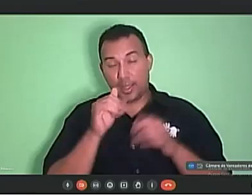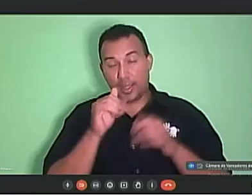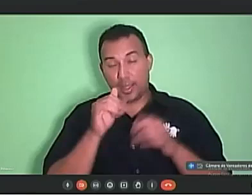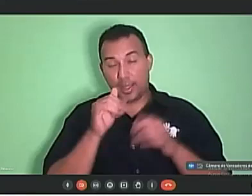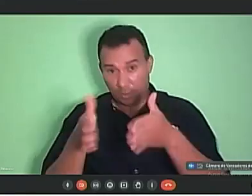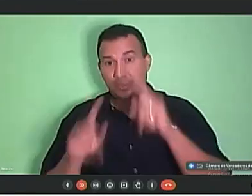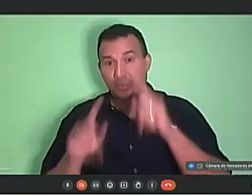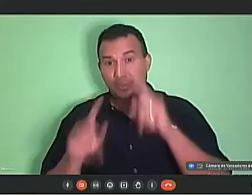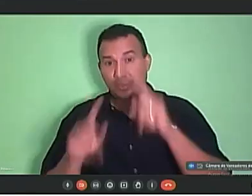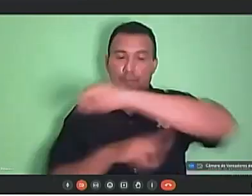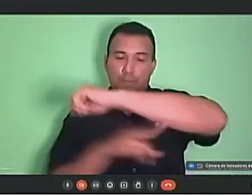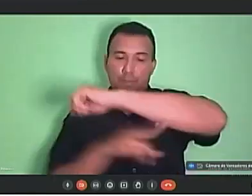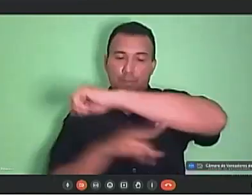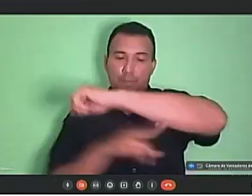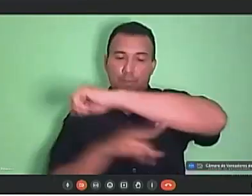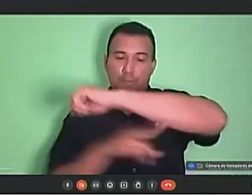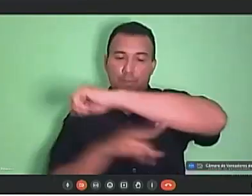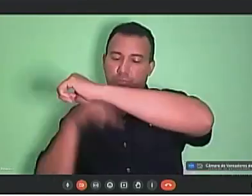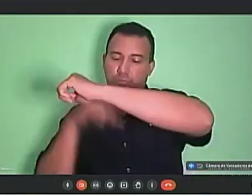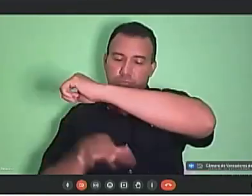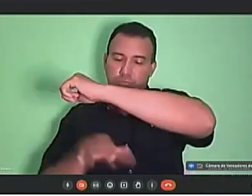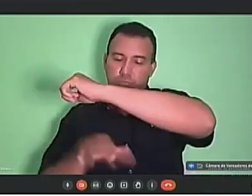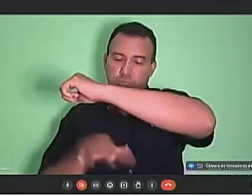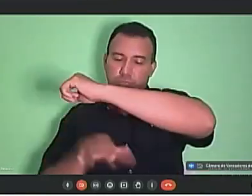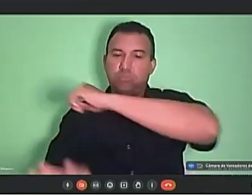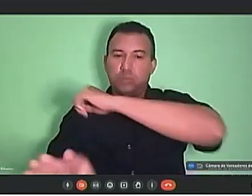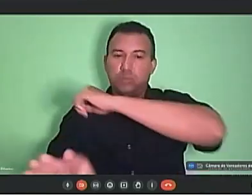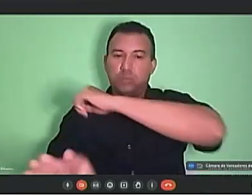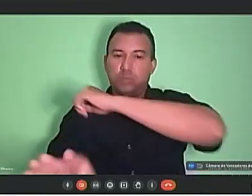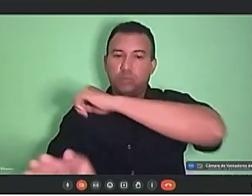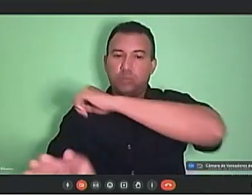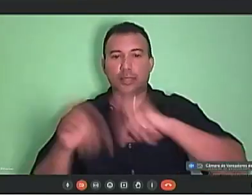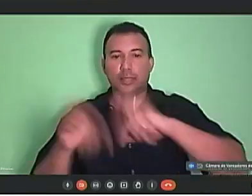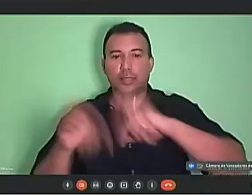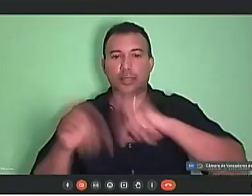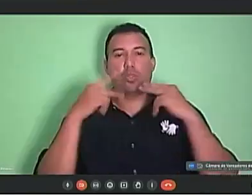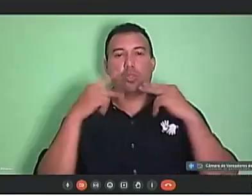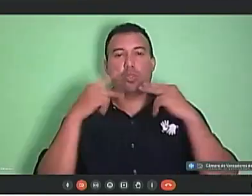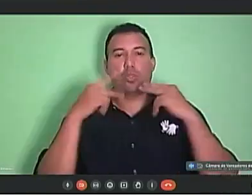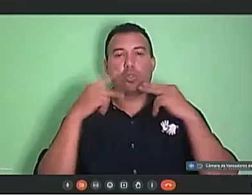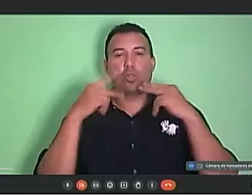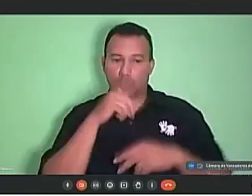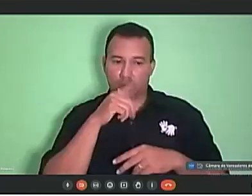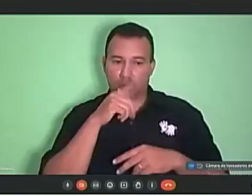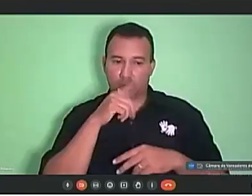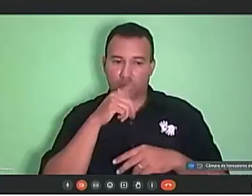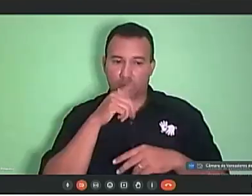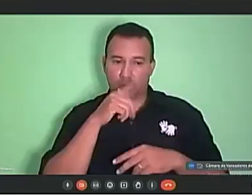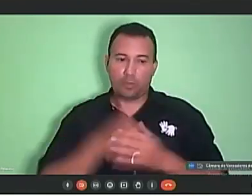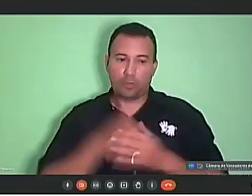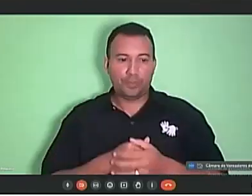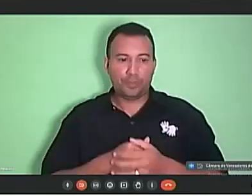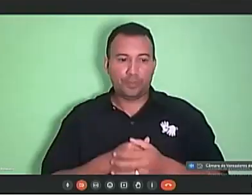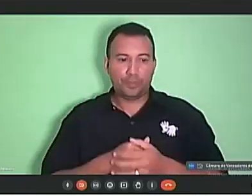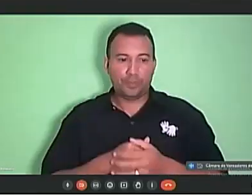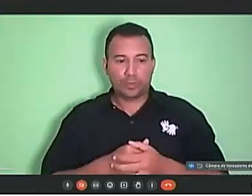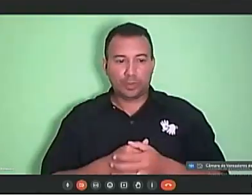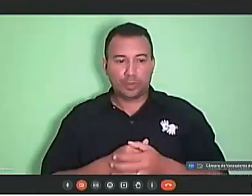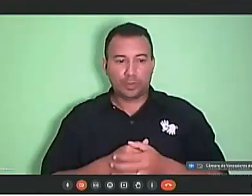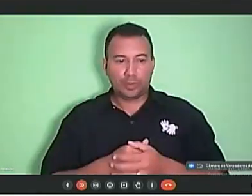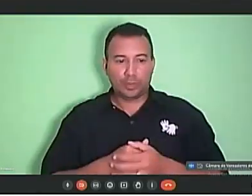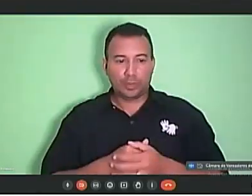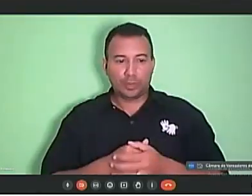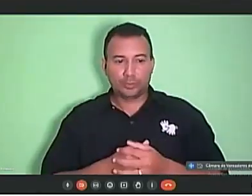ponte, atrapalhando lateralmente a passagem normal da água, sufocando parte do